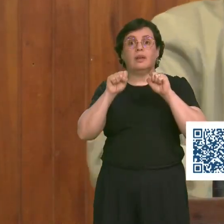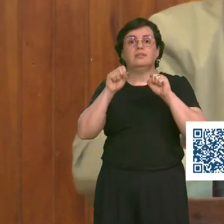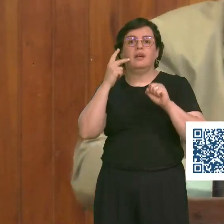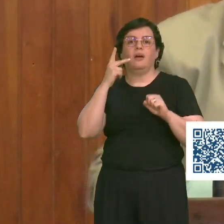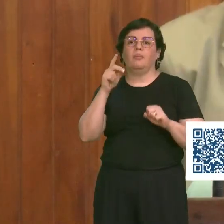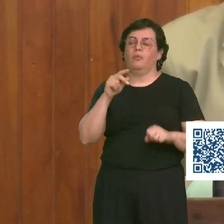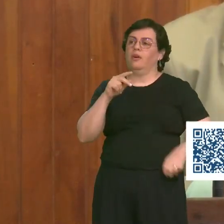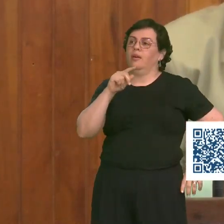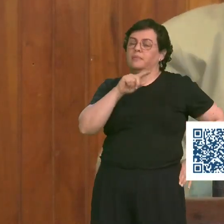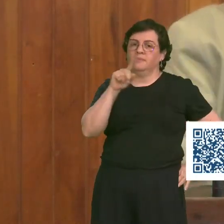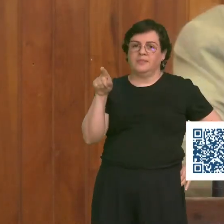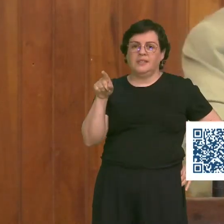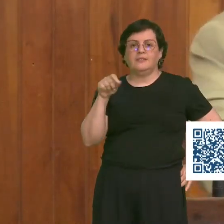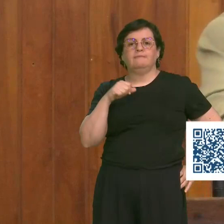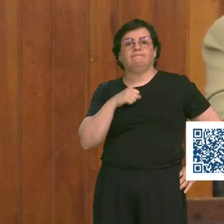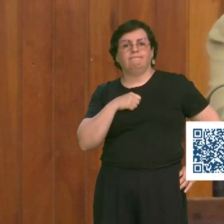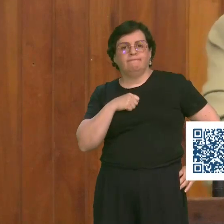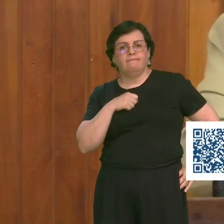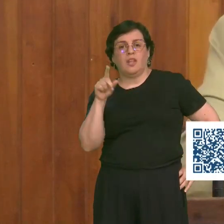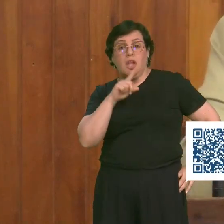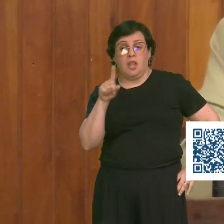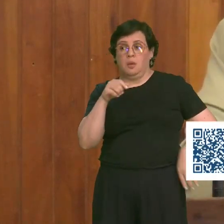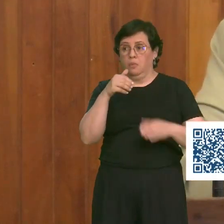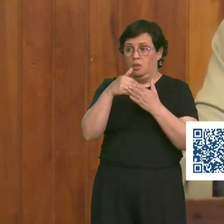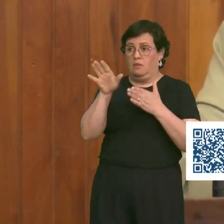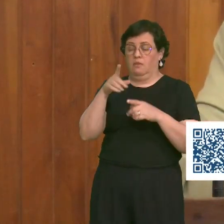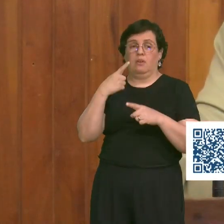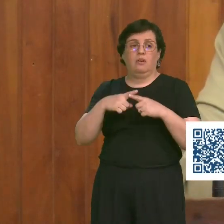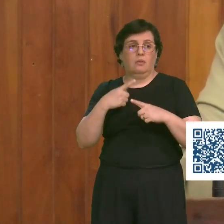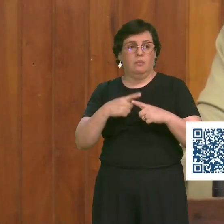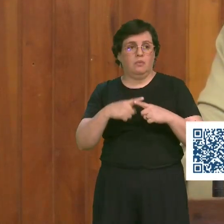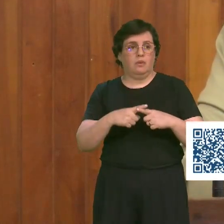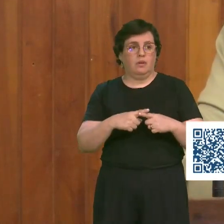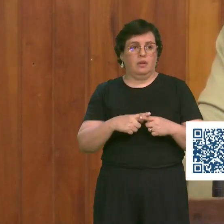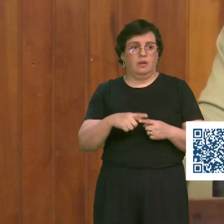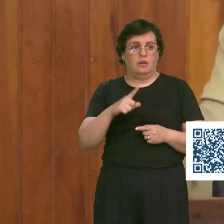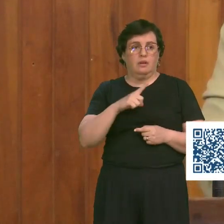eu dispensava para esse povo não me mandava embora porque tinha